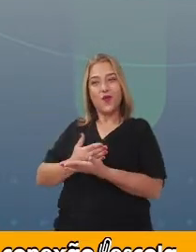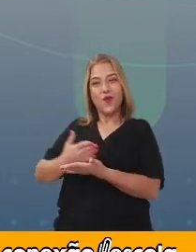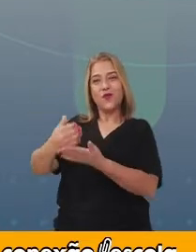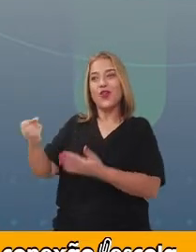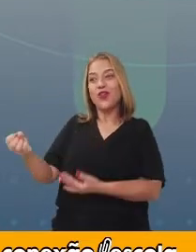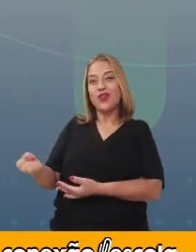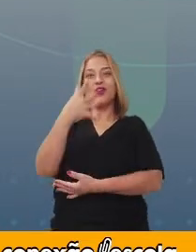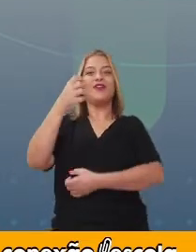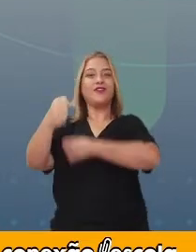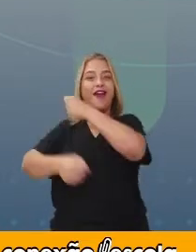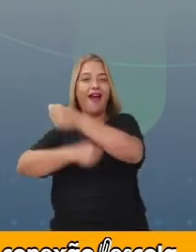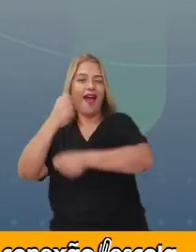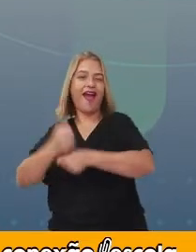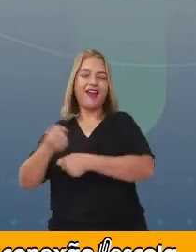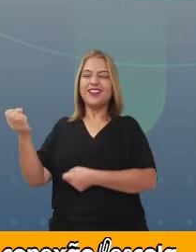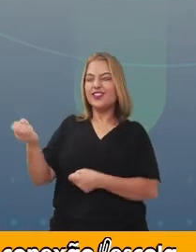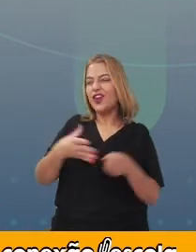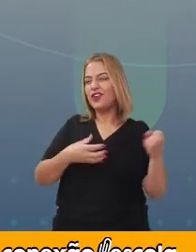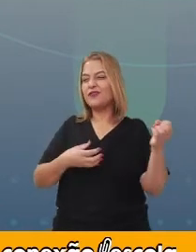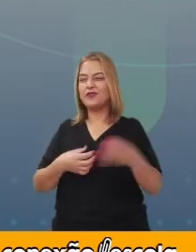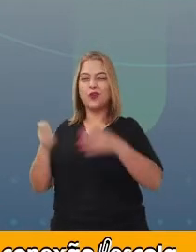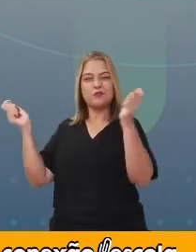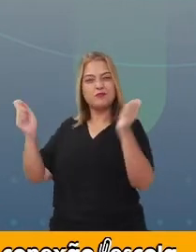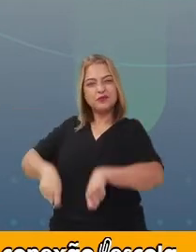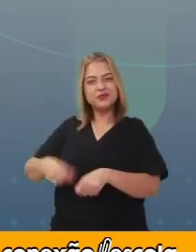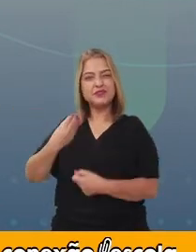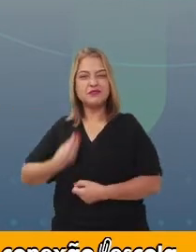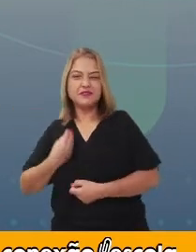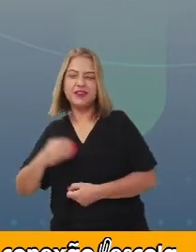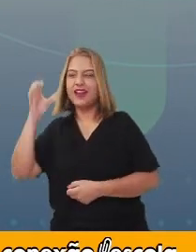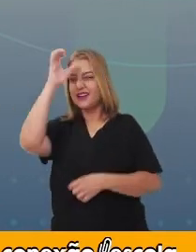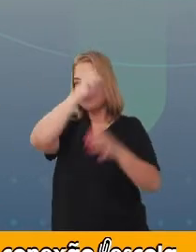novo ano com novas possibilidades, novas